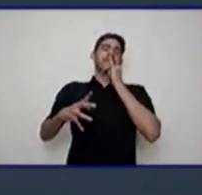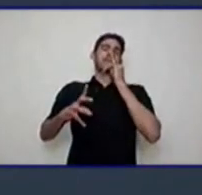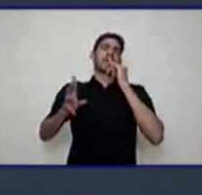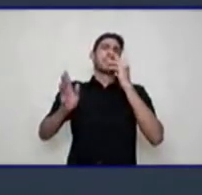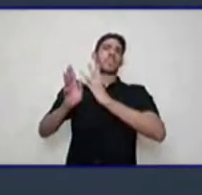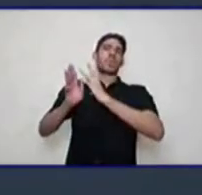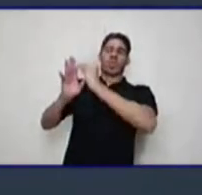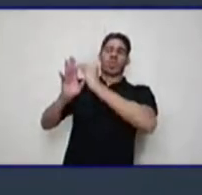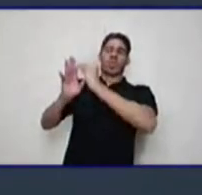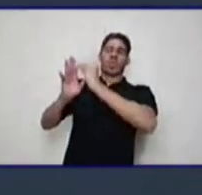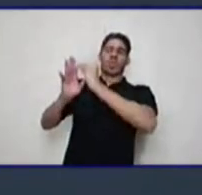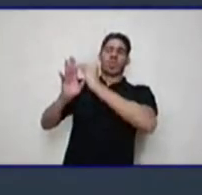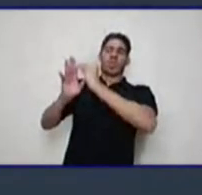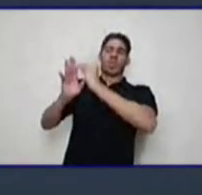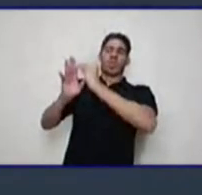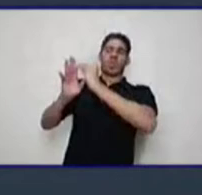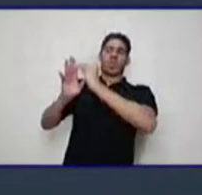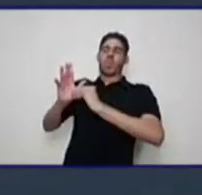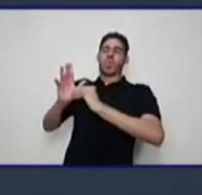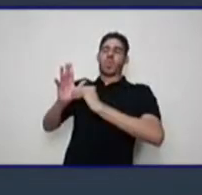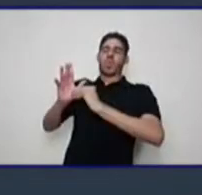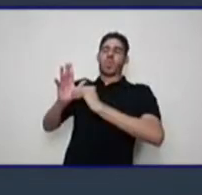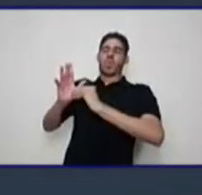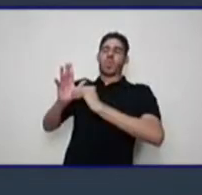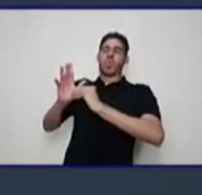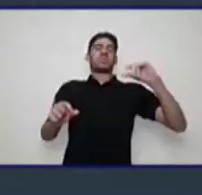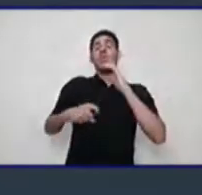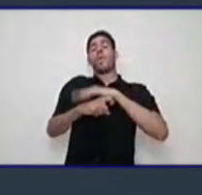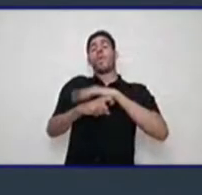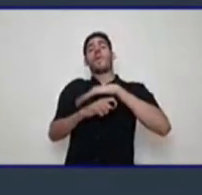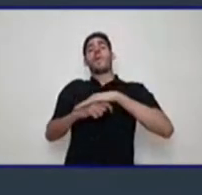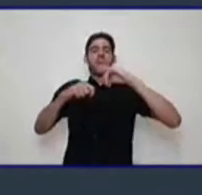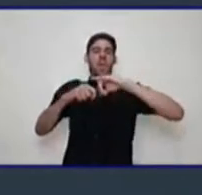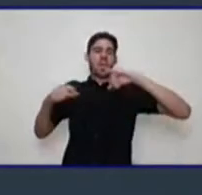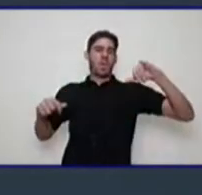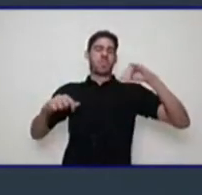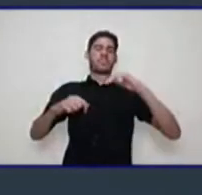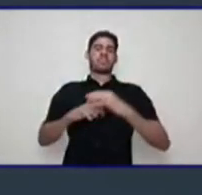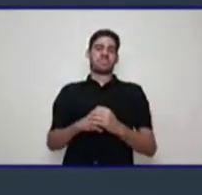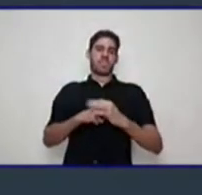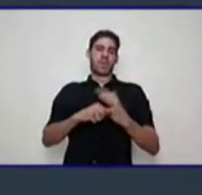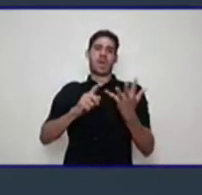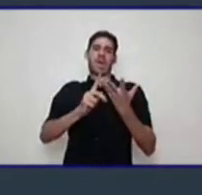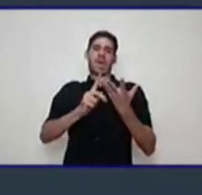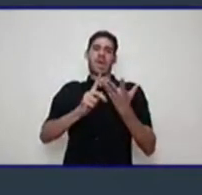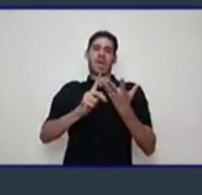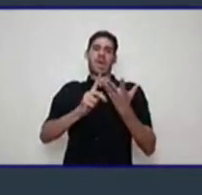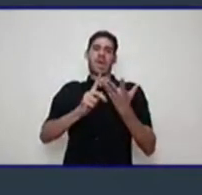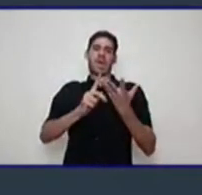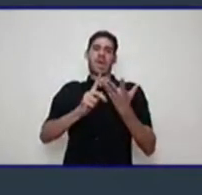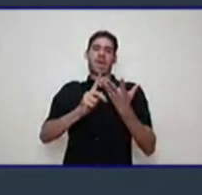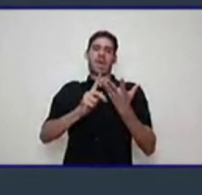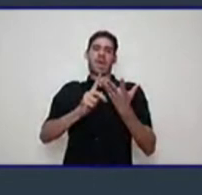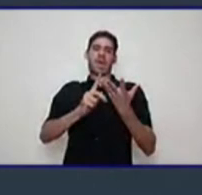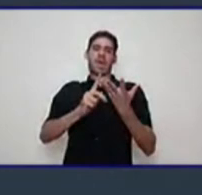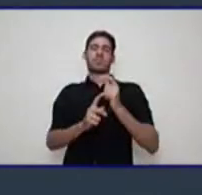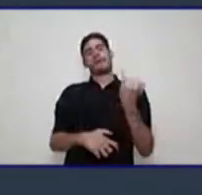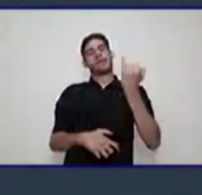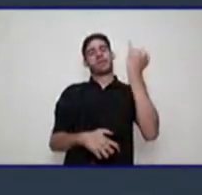eleitoral da mensagem, o momento da veiculação da propaganda, entre outros, é